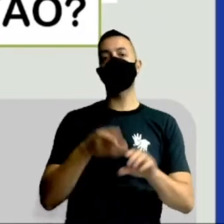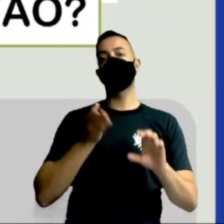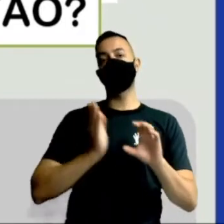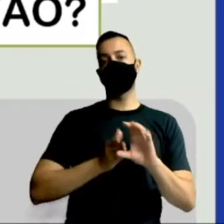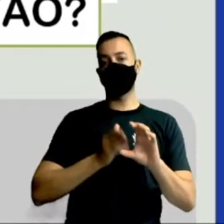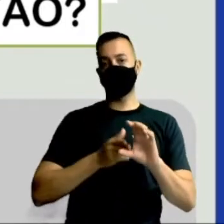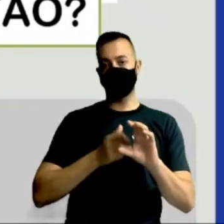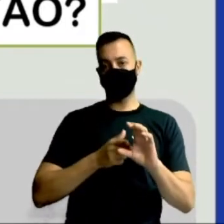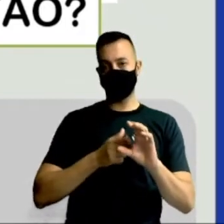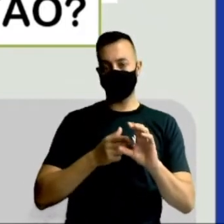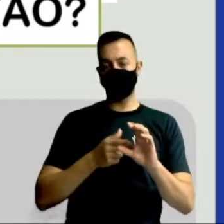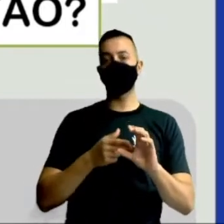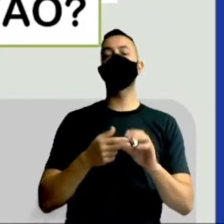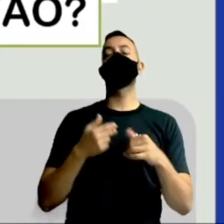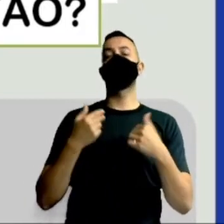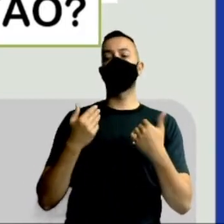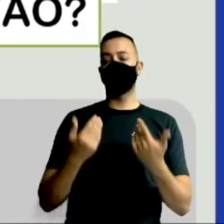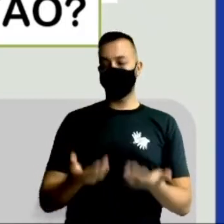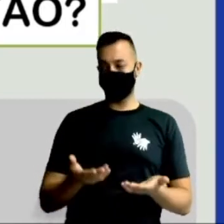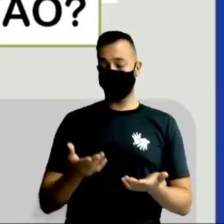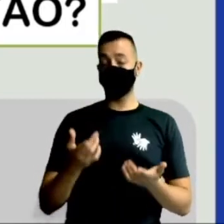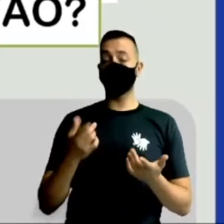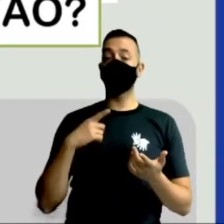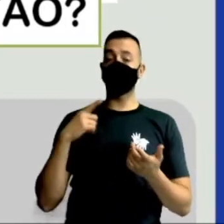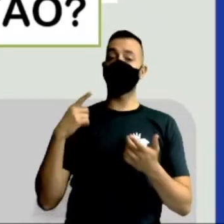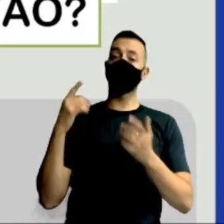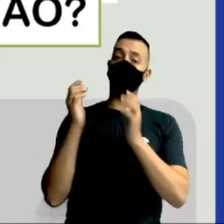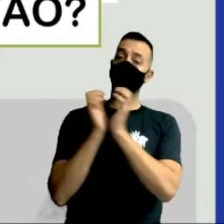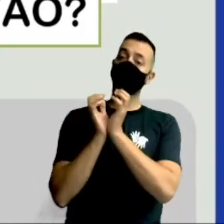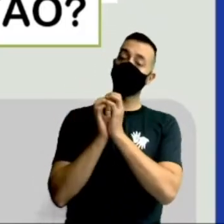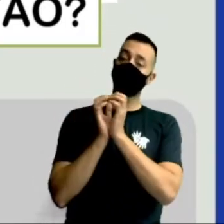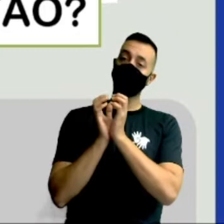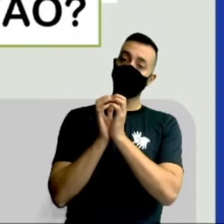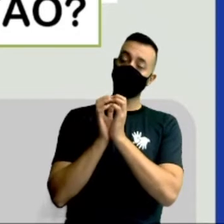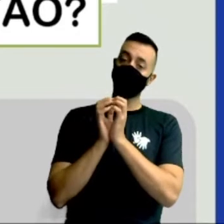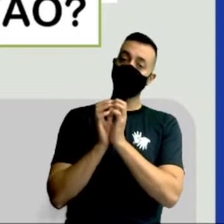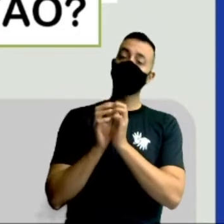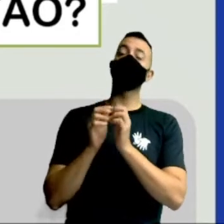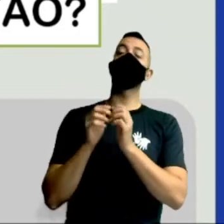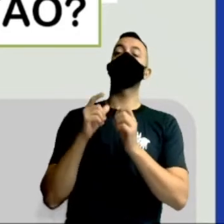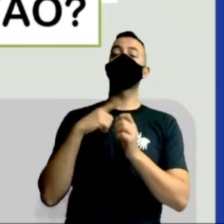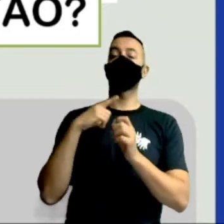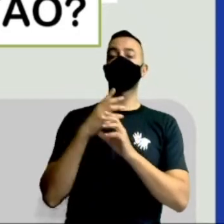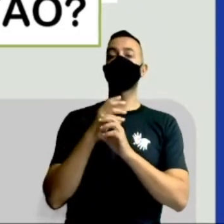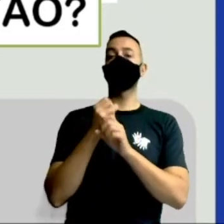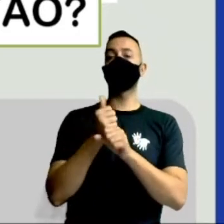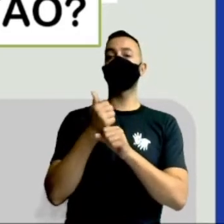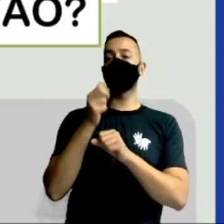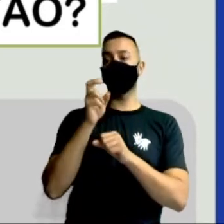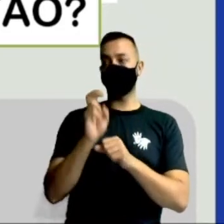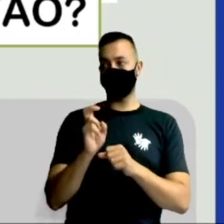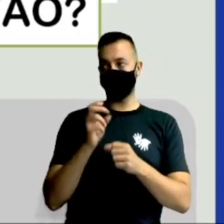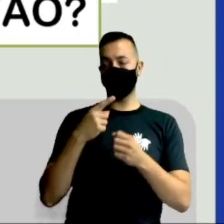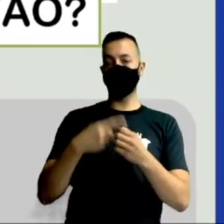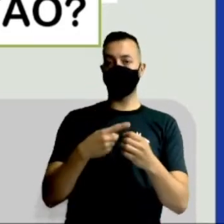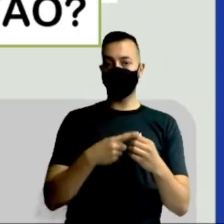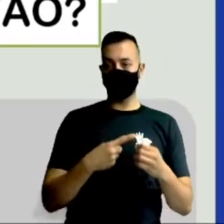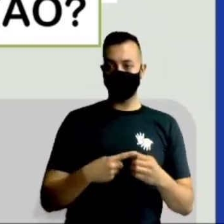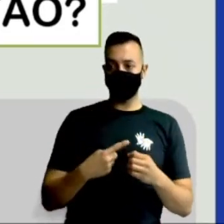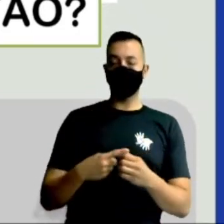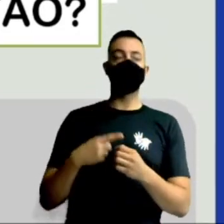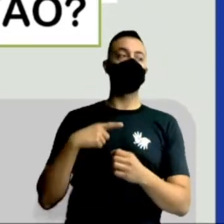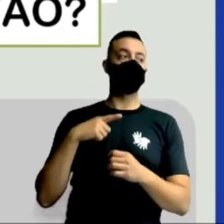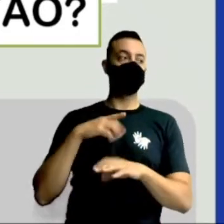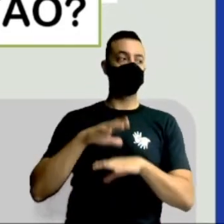a quinta mesorregião, que é a mesorregião metropolitana do Recife, abrange 15 municípios, é a mesorregião